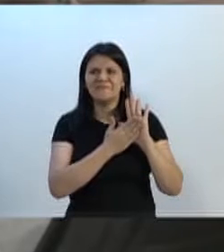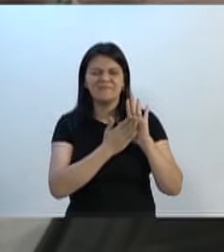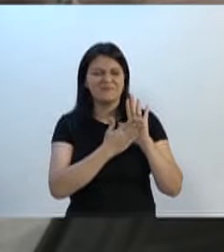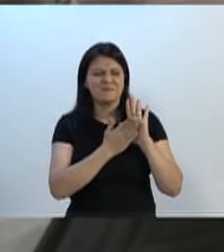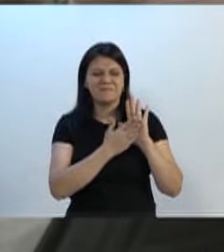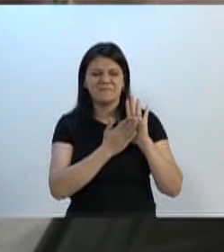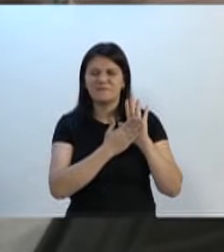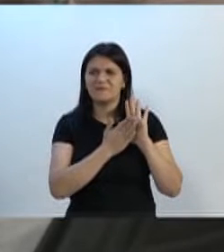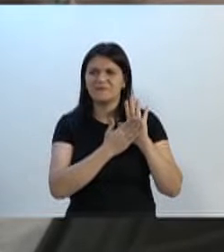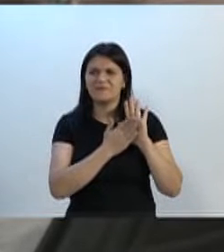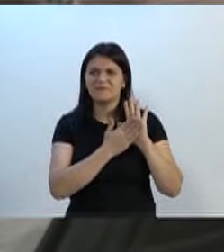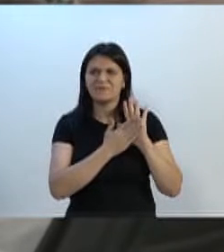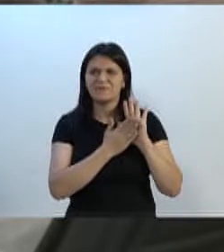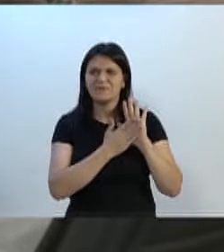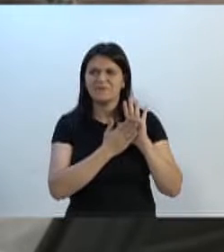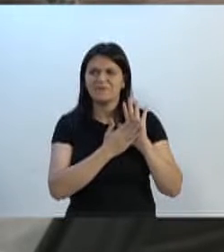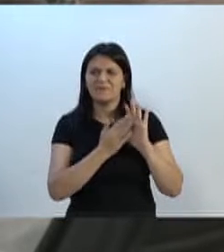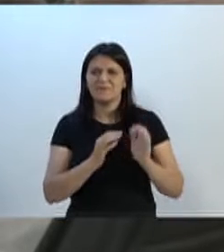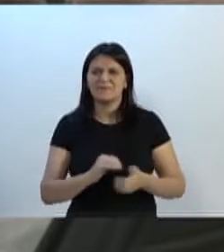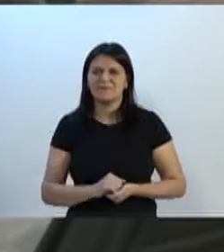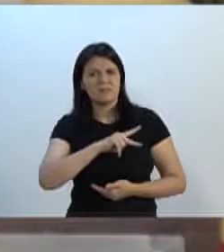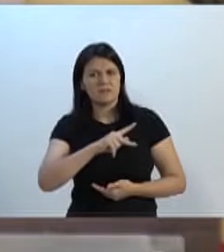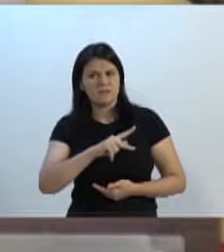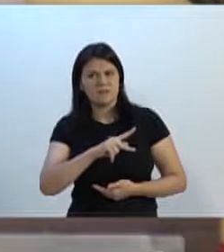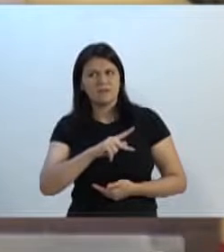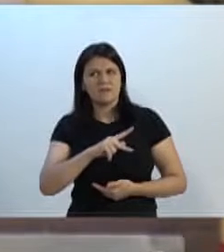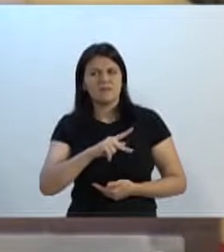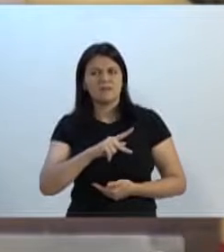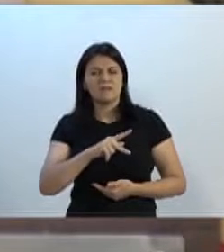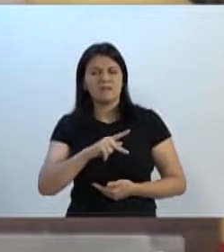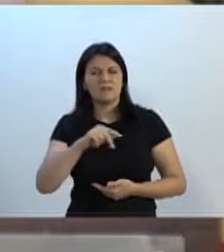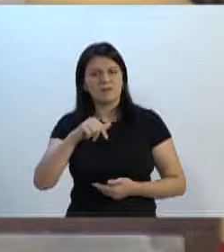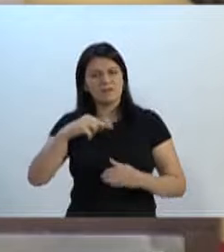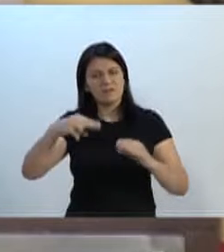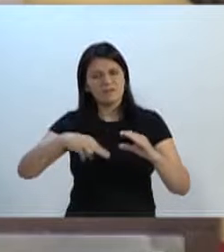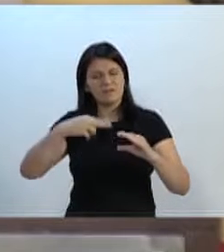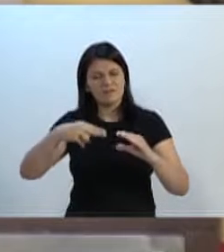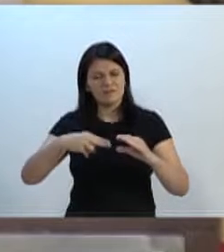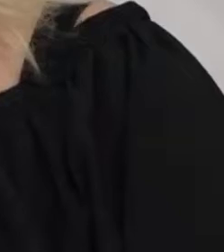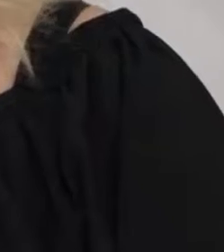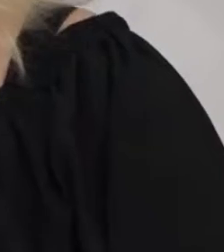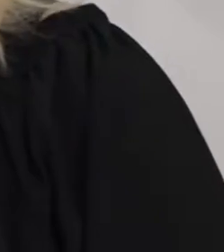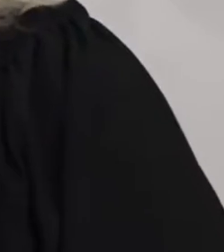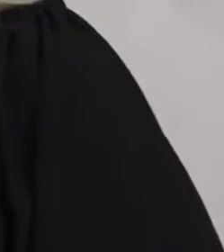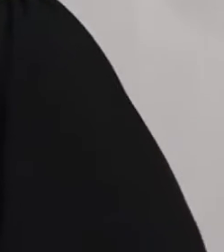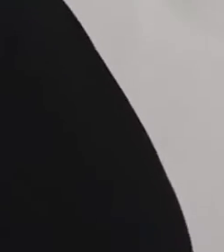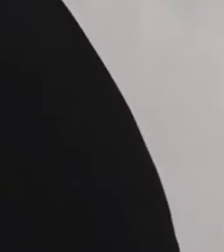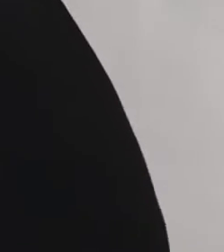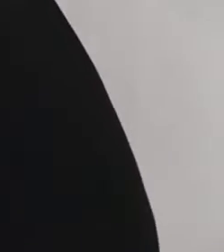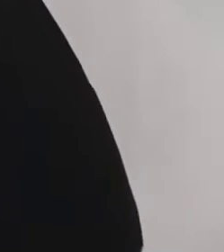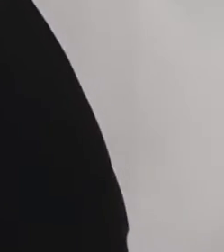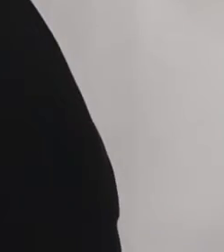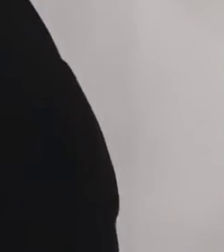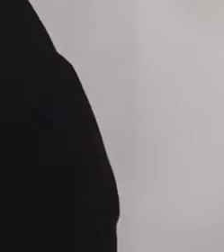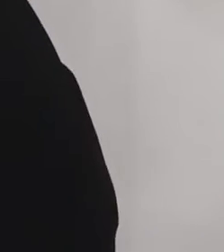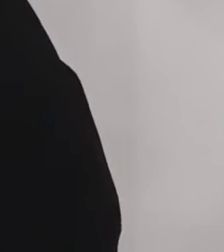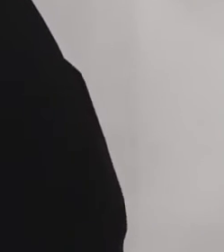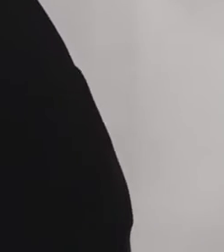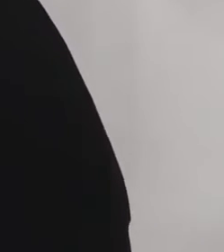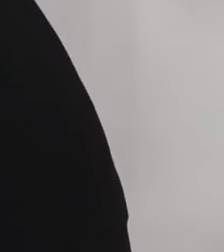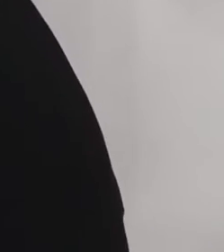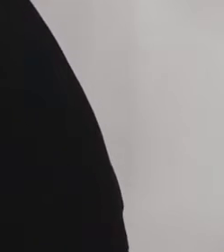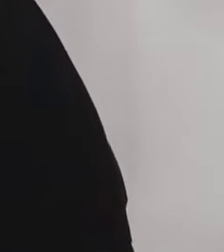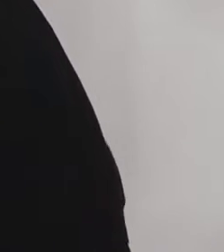entregou homenagem à professora Dione, da Escola Básica Municipal Machado de Assis. Bem, ser professor hoje é um